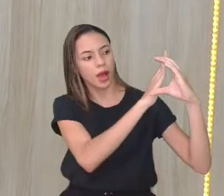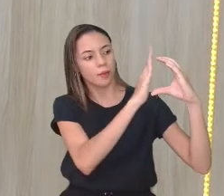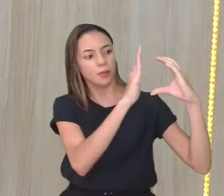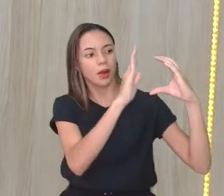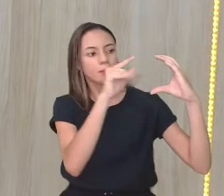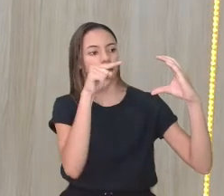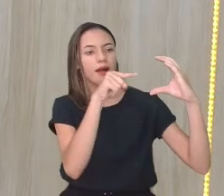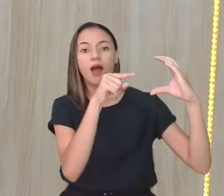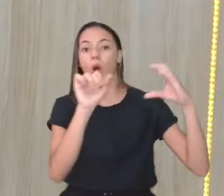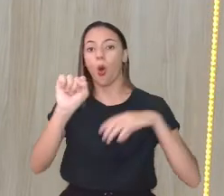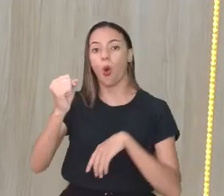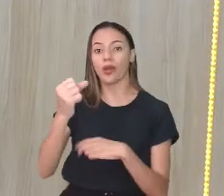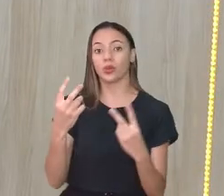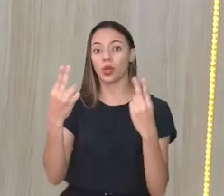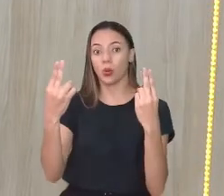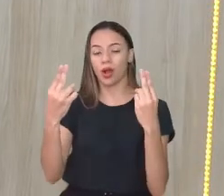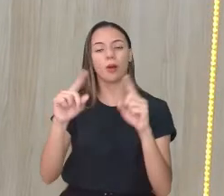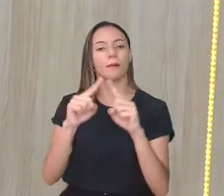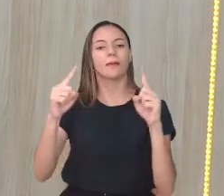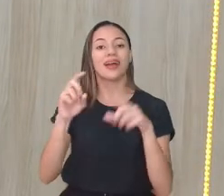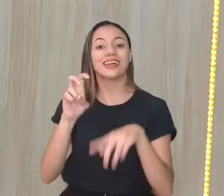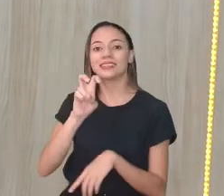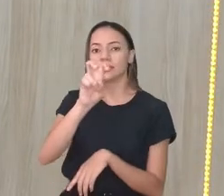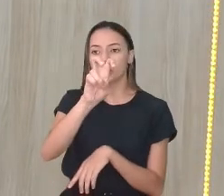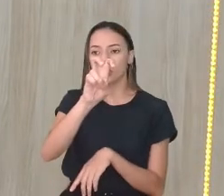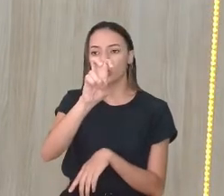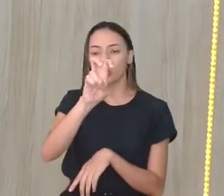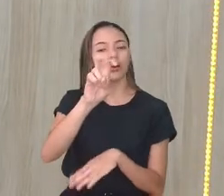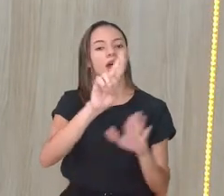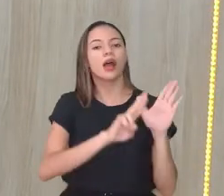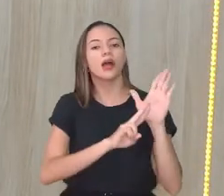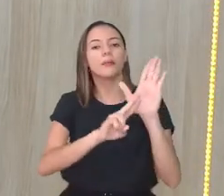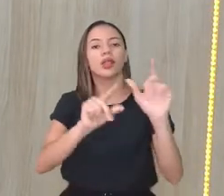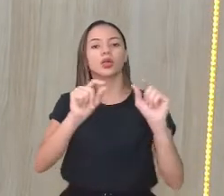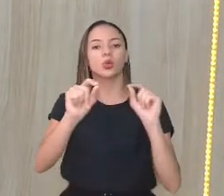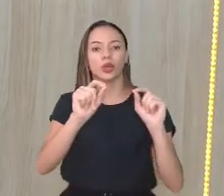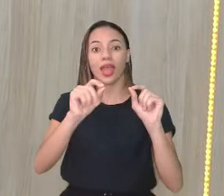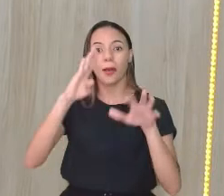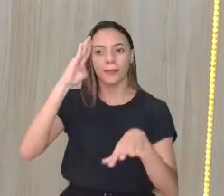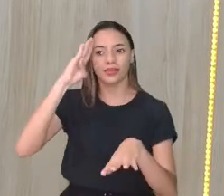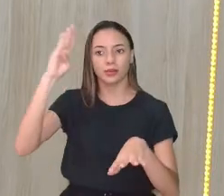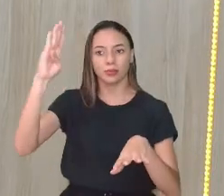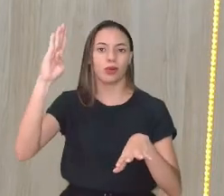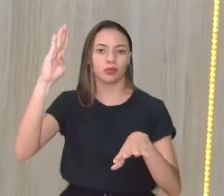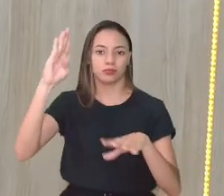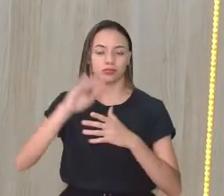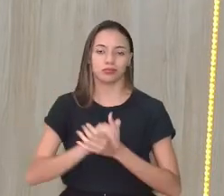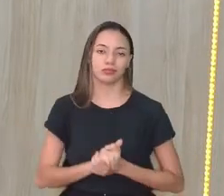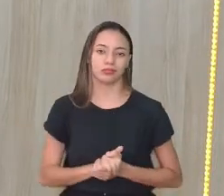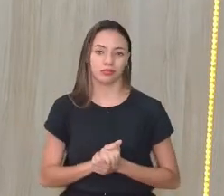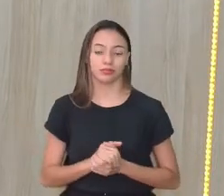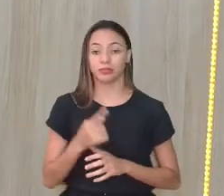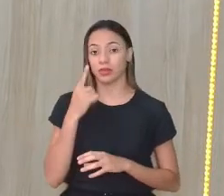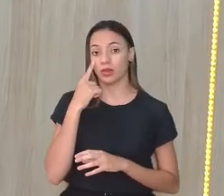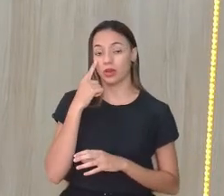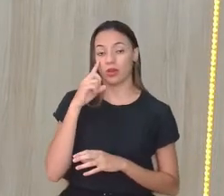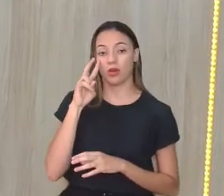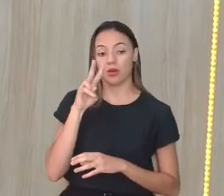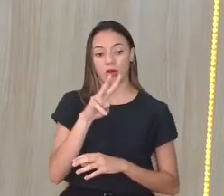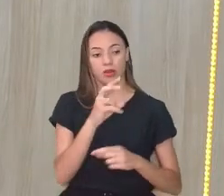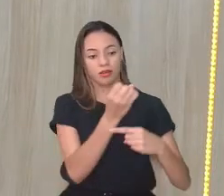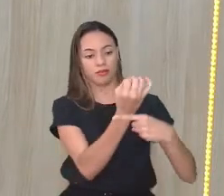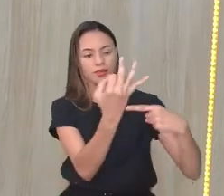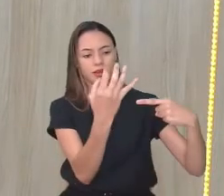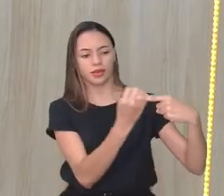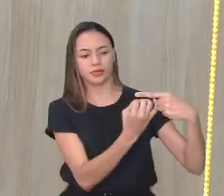5 representa essas 5 partes aí que foram destacadas. Então, quando a gente olha a fração como um